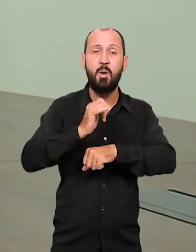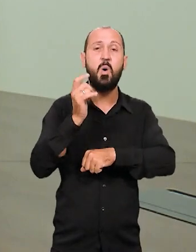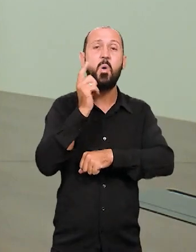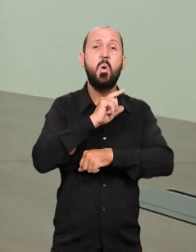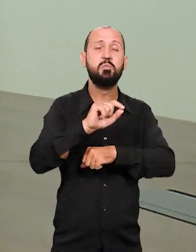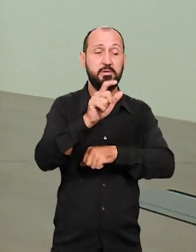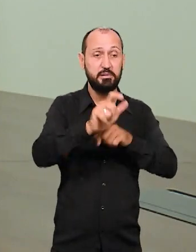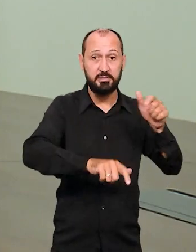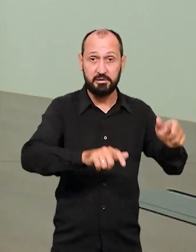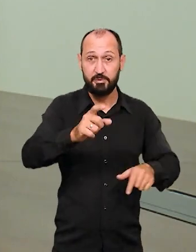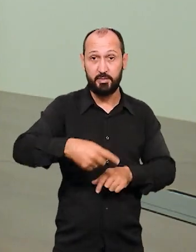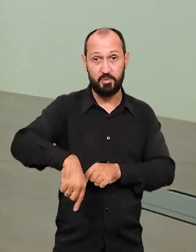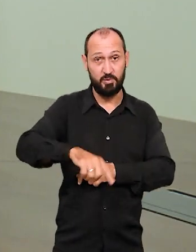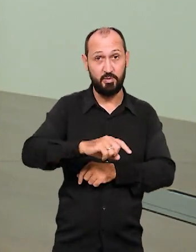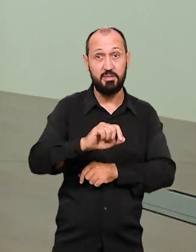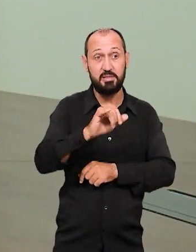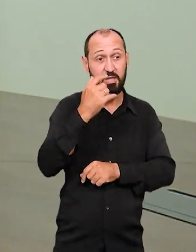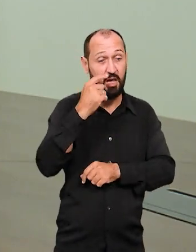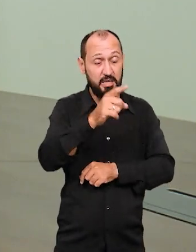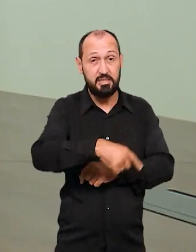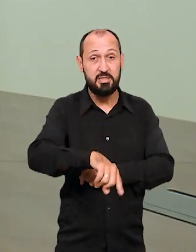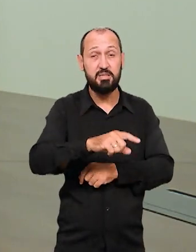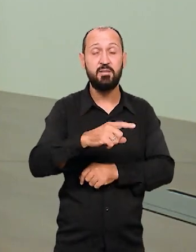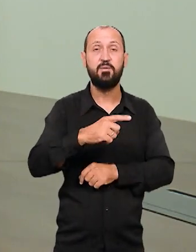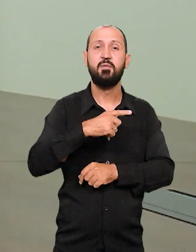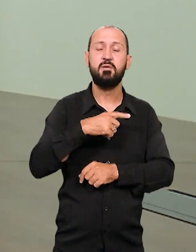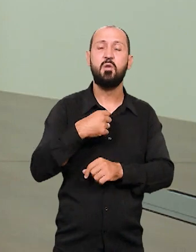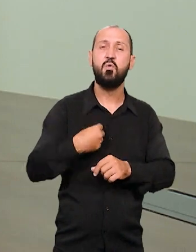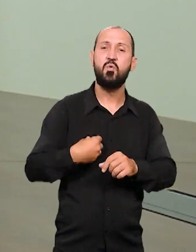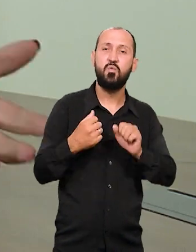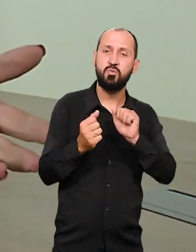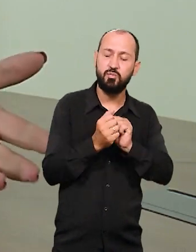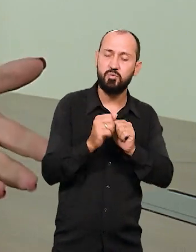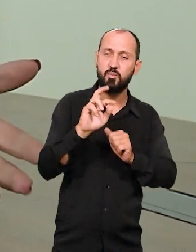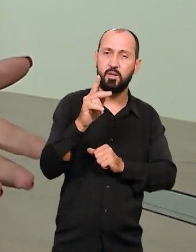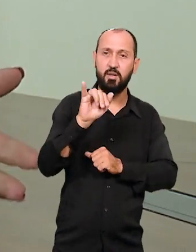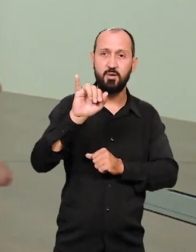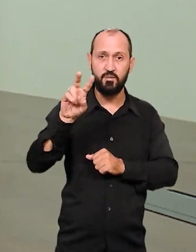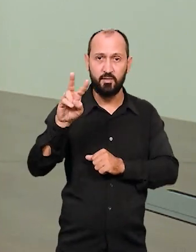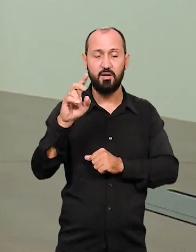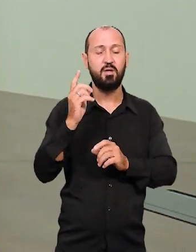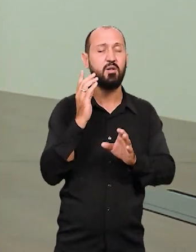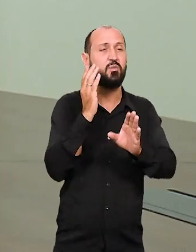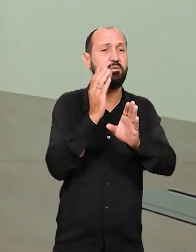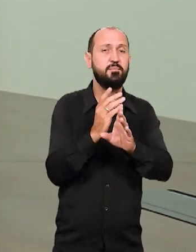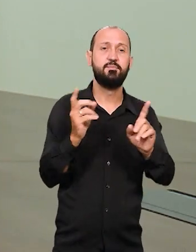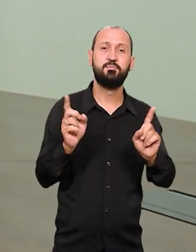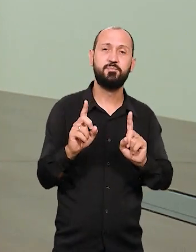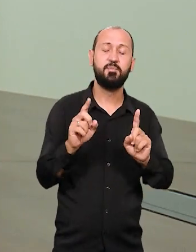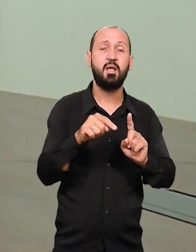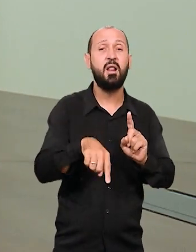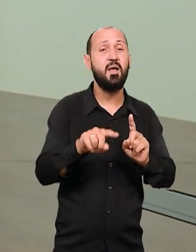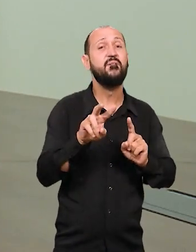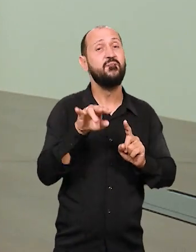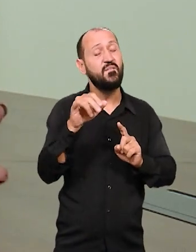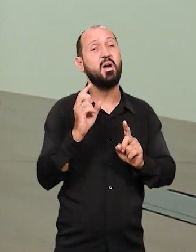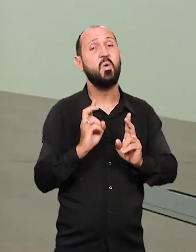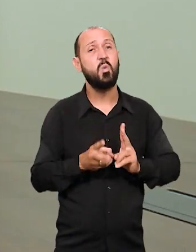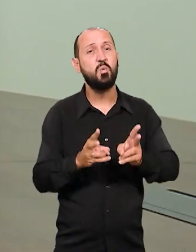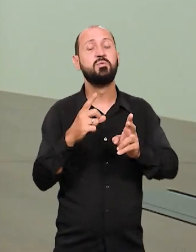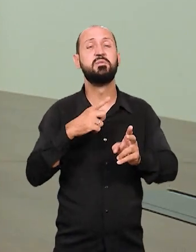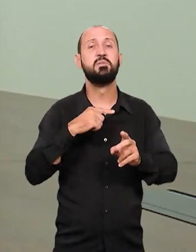de alcance dessas pessoas. Se essas pessoas estão vivendo com HIV e não foram diagnosticadas, elas